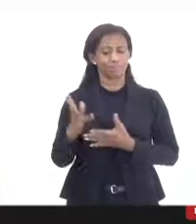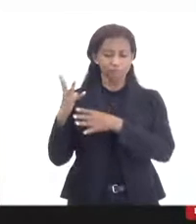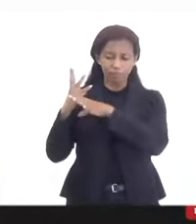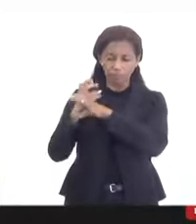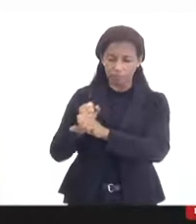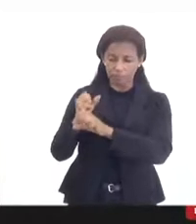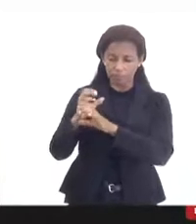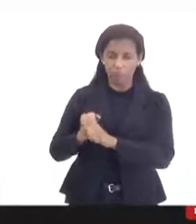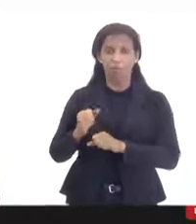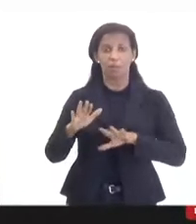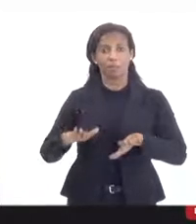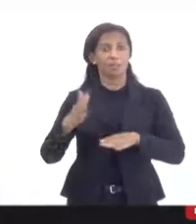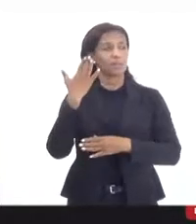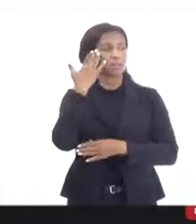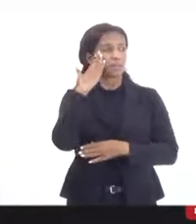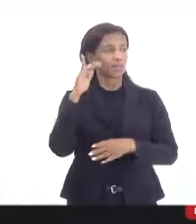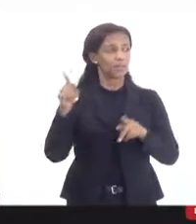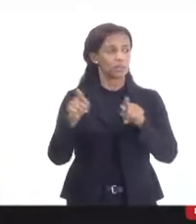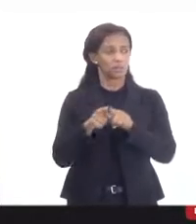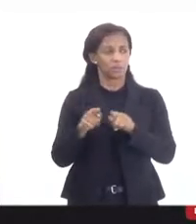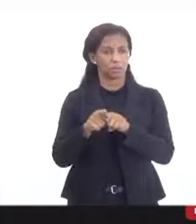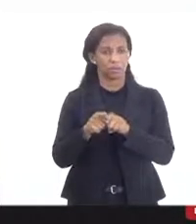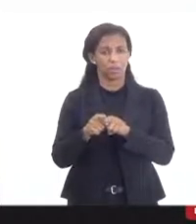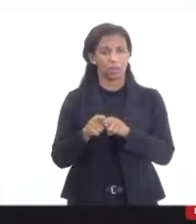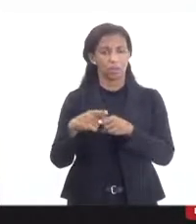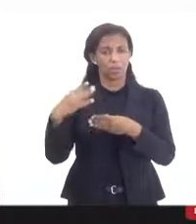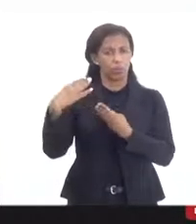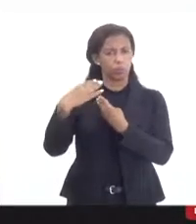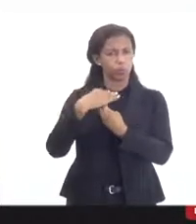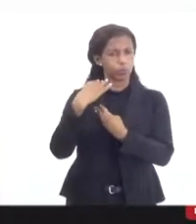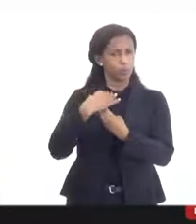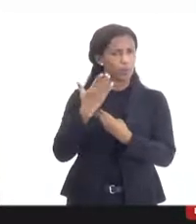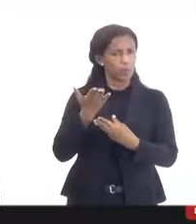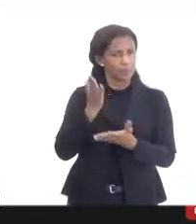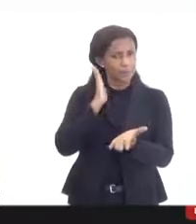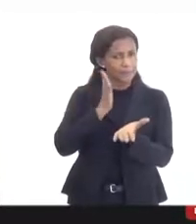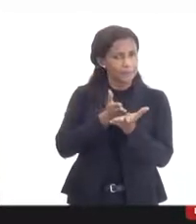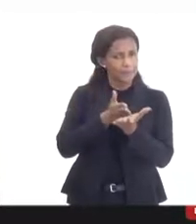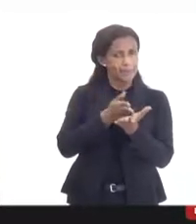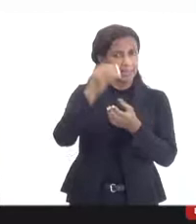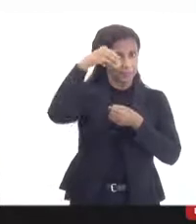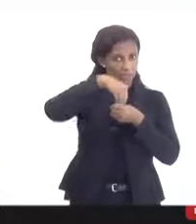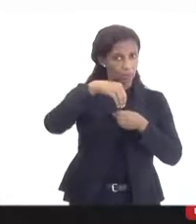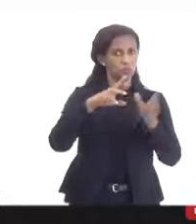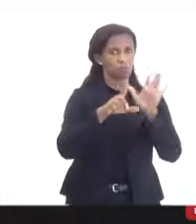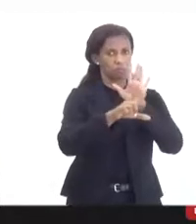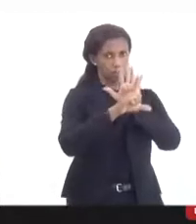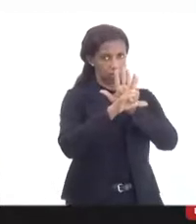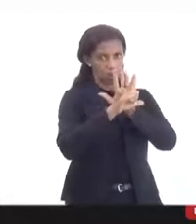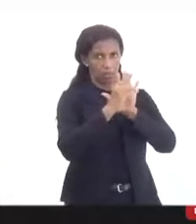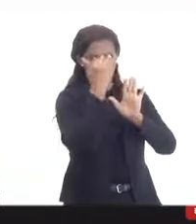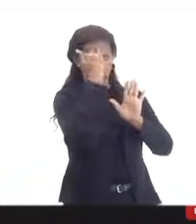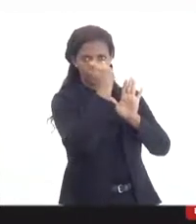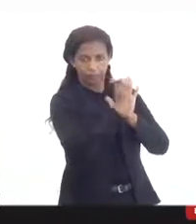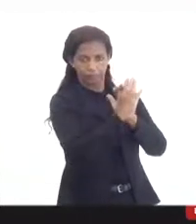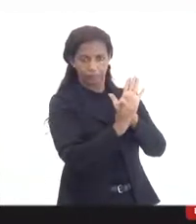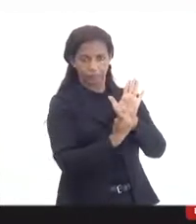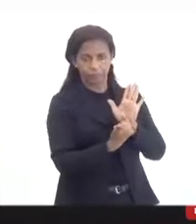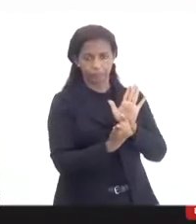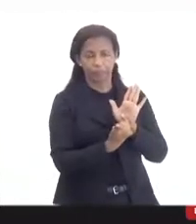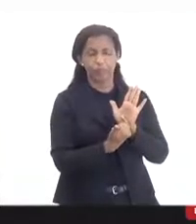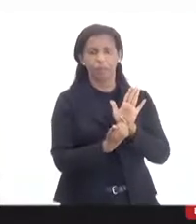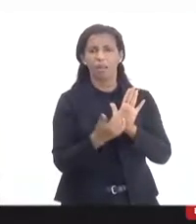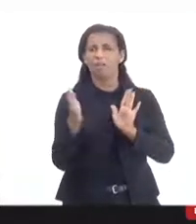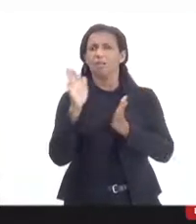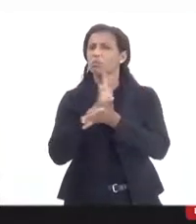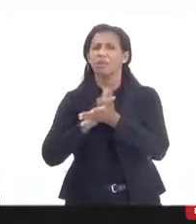mas entende que a orientação que ela segue é uma orientação que está dentro da legislação, não tem na regra de estorno nenhuma que